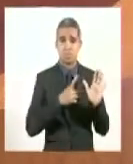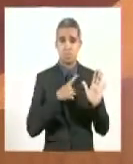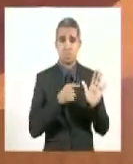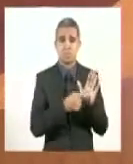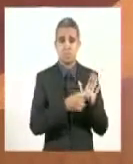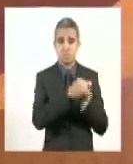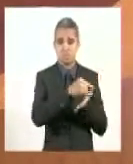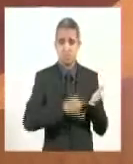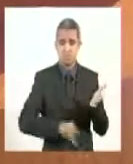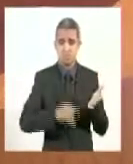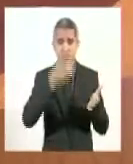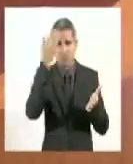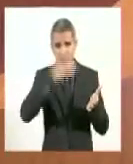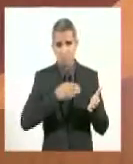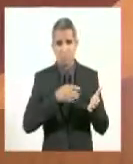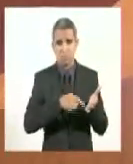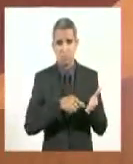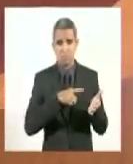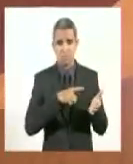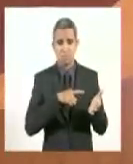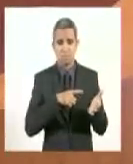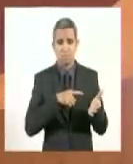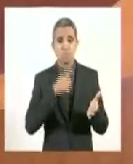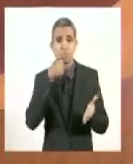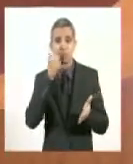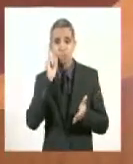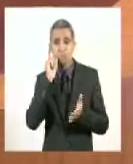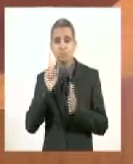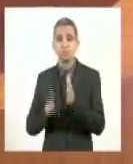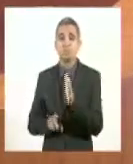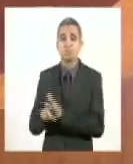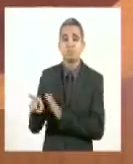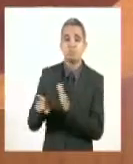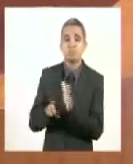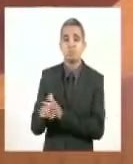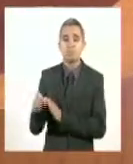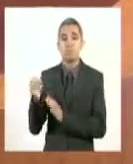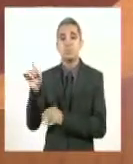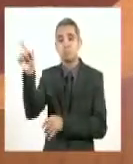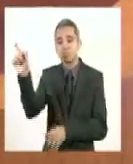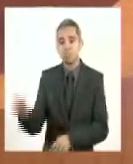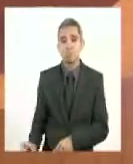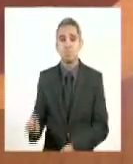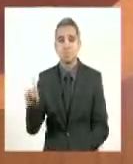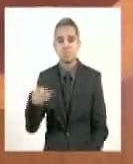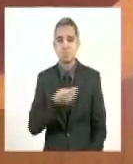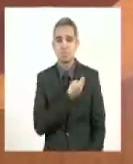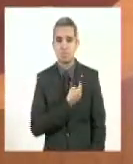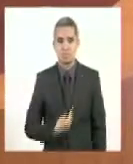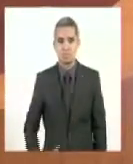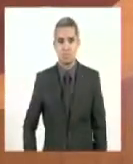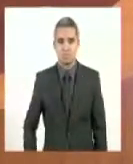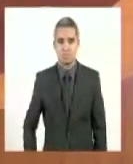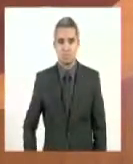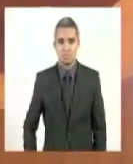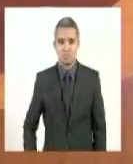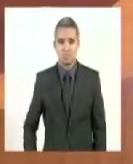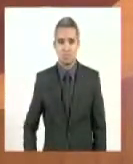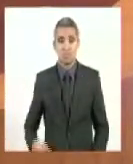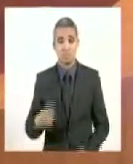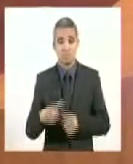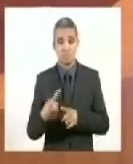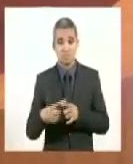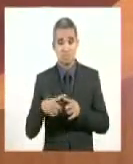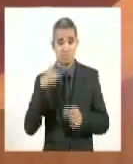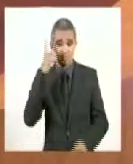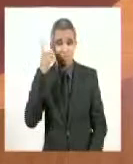quando vieram para mim como um interrogatório, como se eu fosse a governadora, e porque invertem, deputada Graça,